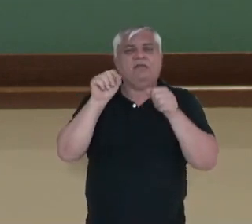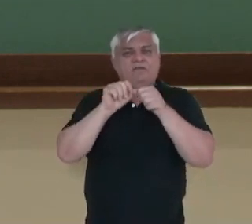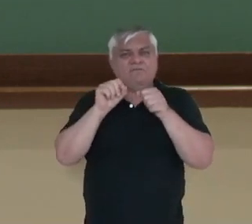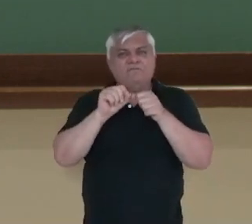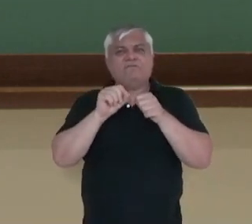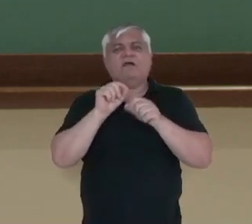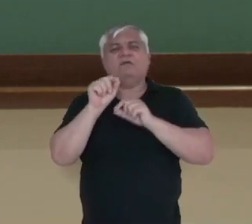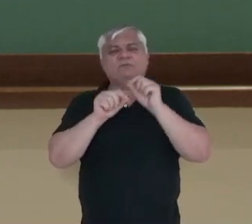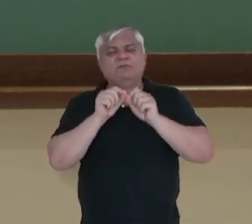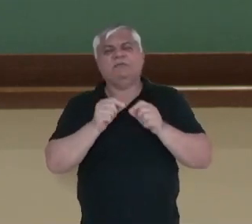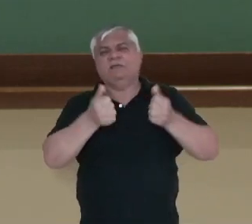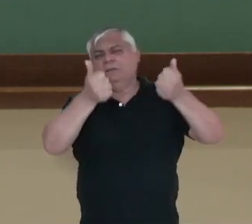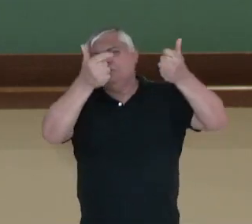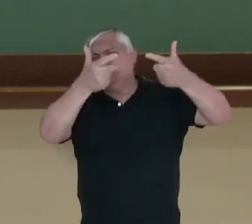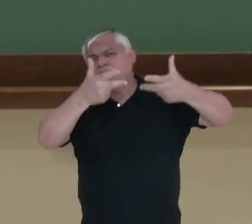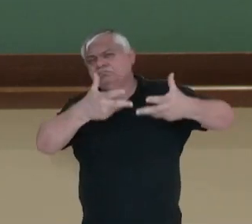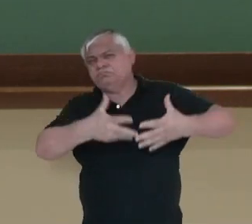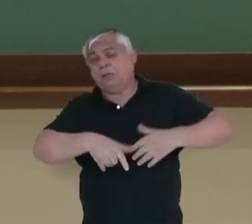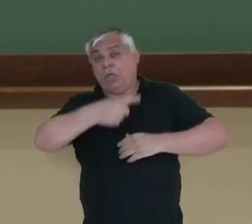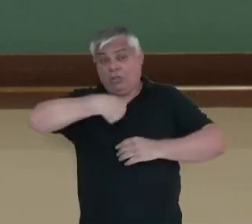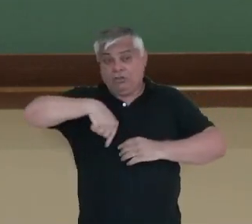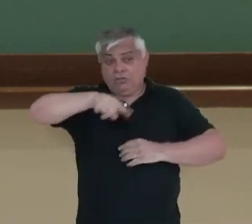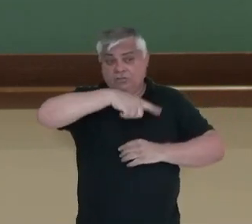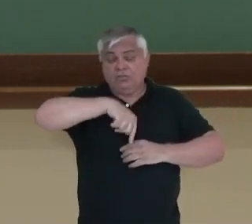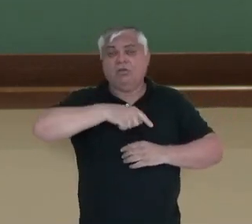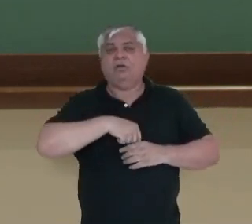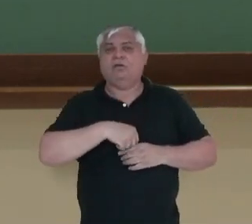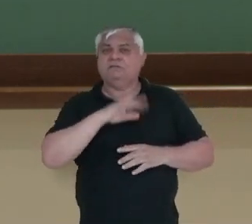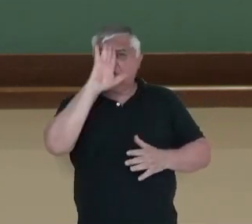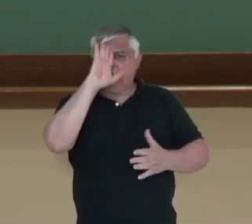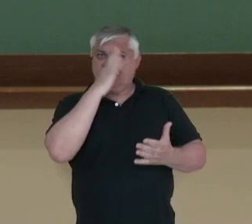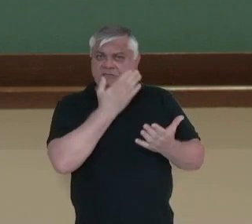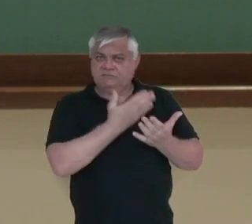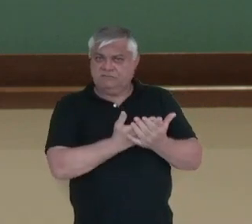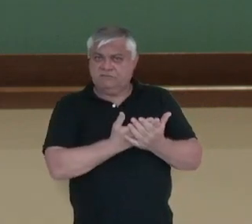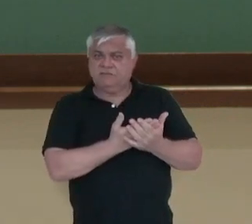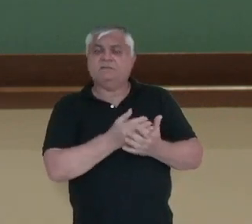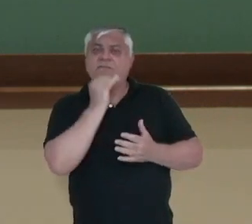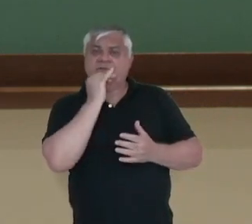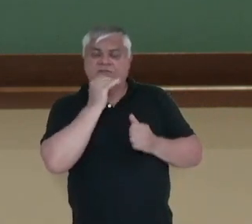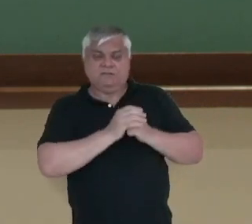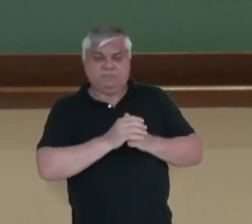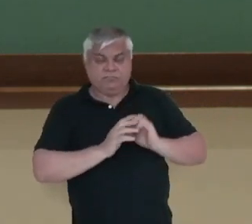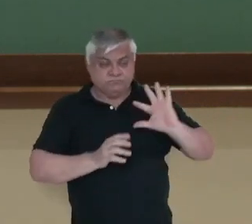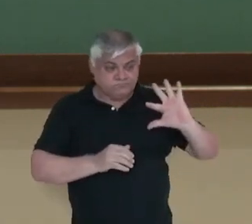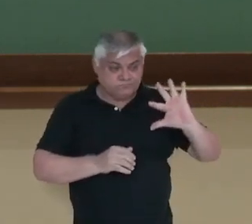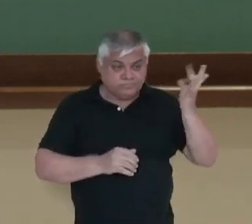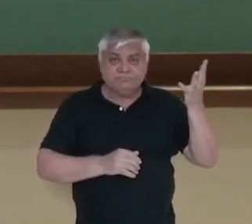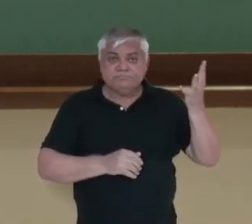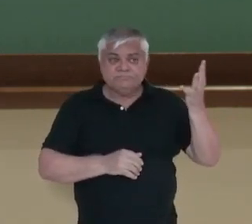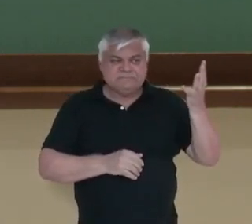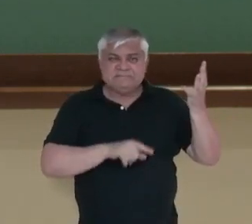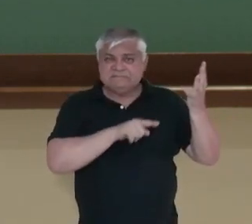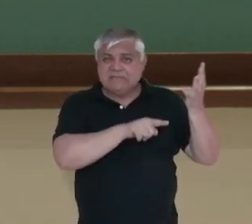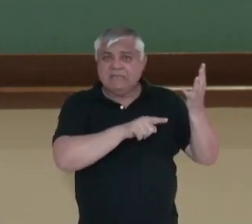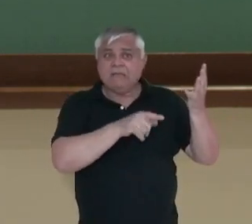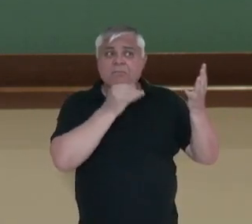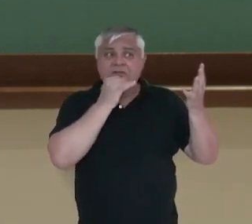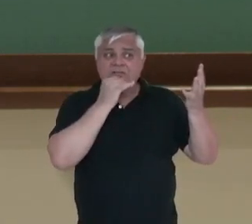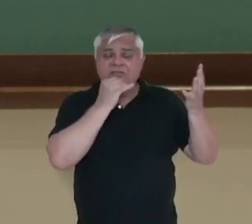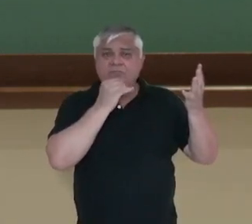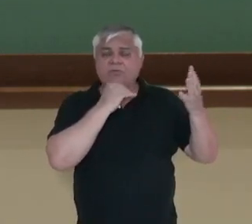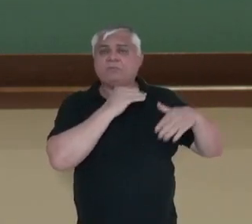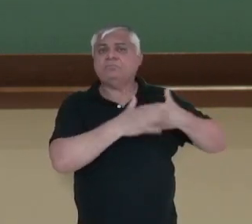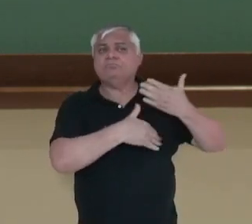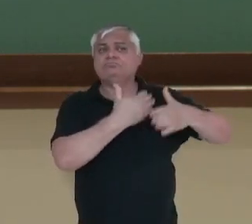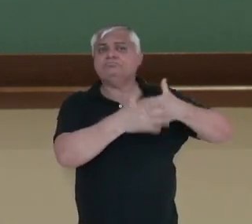este princípio. Nós somos levados a acreditar que de determinada causa necessariamente segue-se determinado